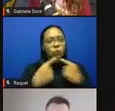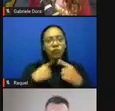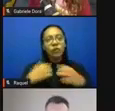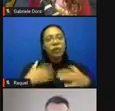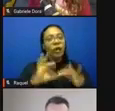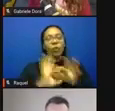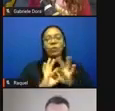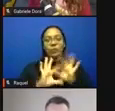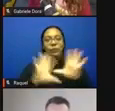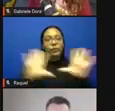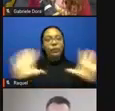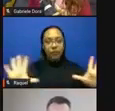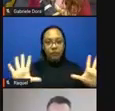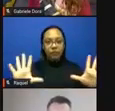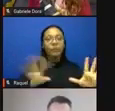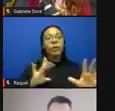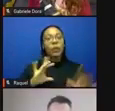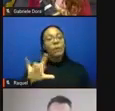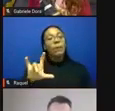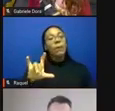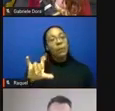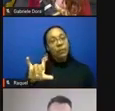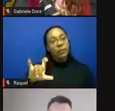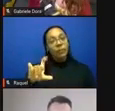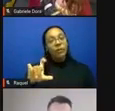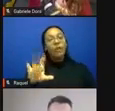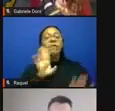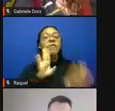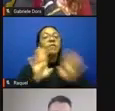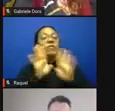disposição, pelo meu Instagram, Facebook, Carlos